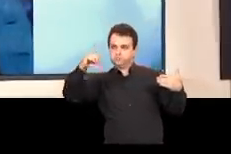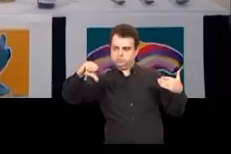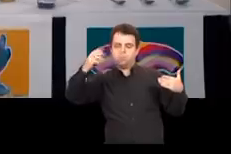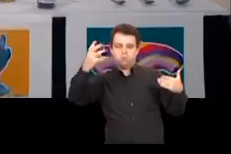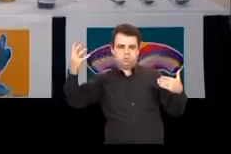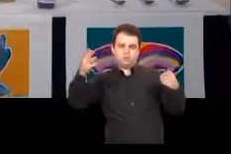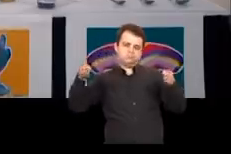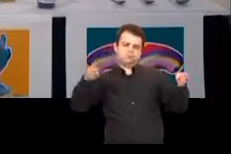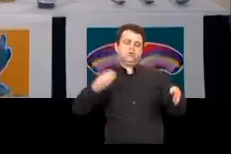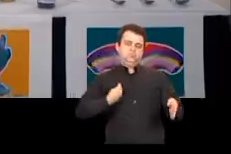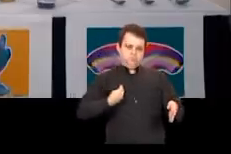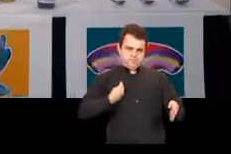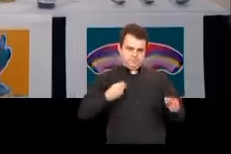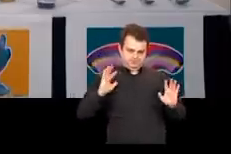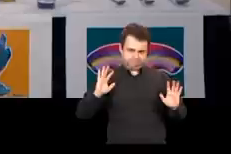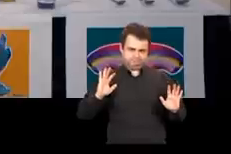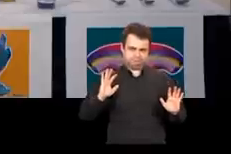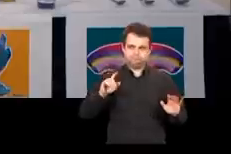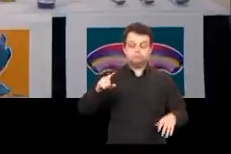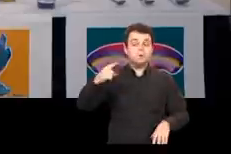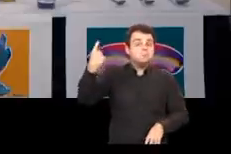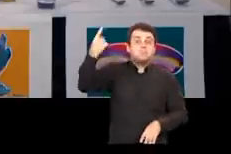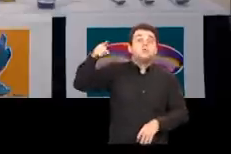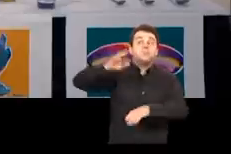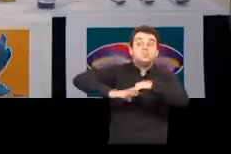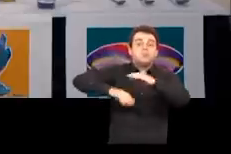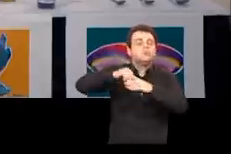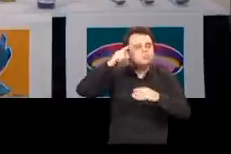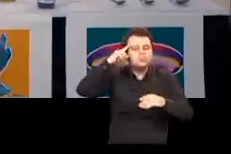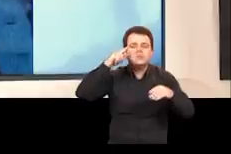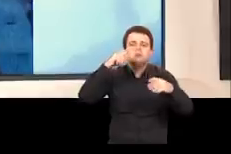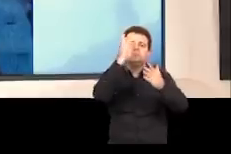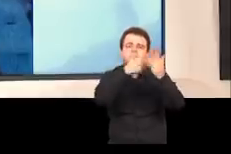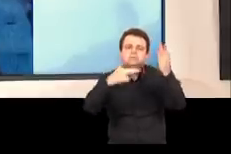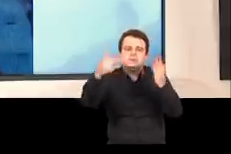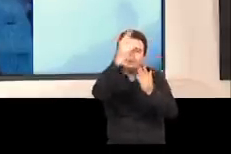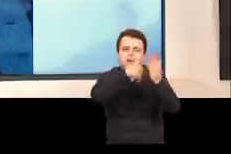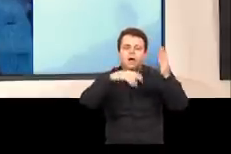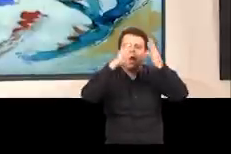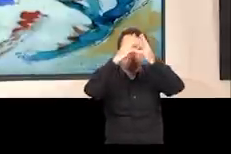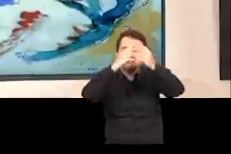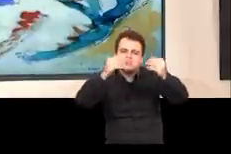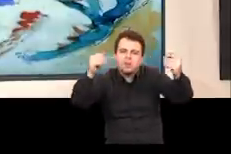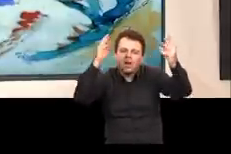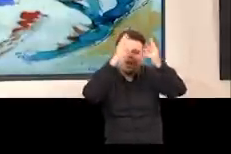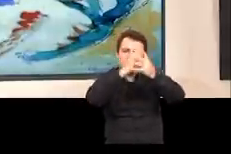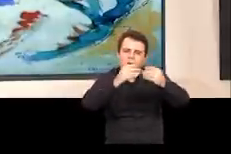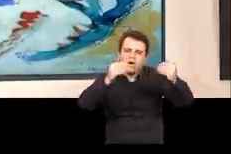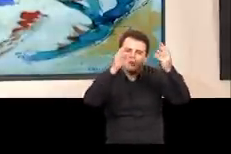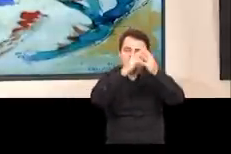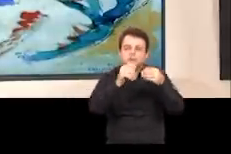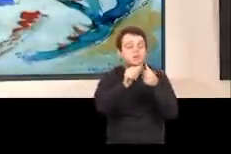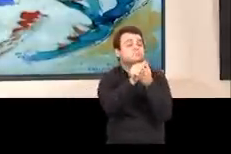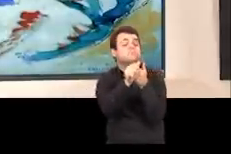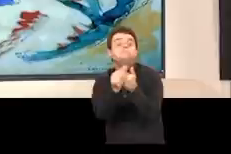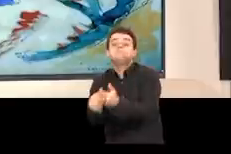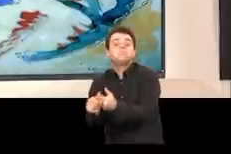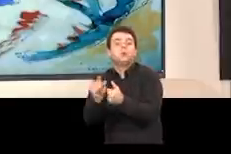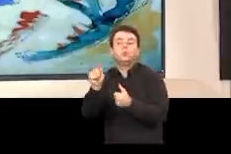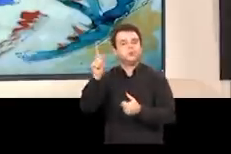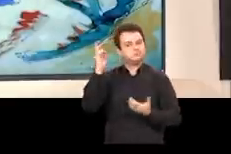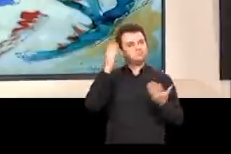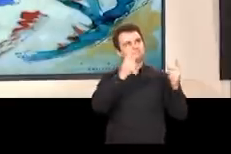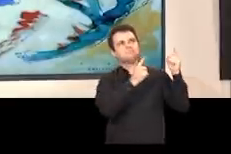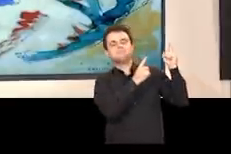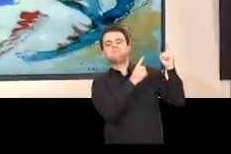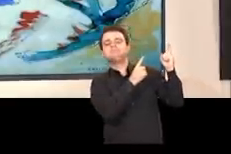1944. Foi o pioneiro nas obras abstratas e é inspirado na obra Primeira Aquarela de Kandinsky que